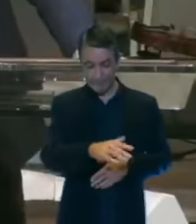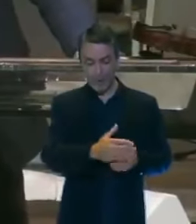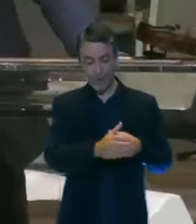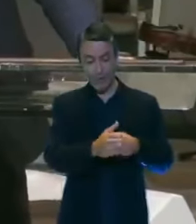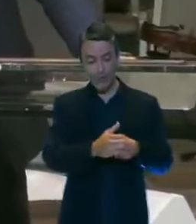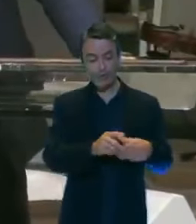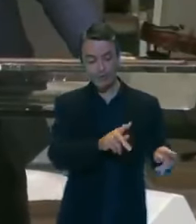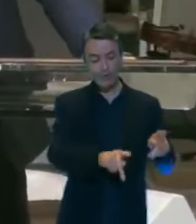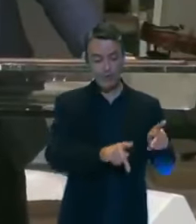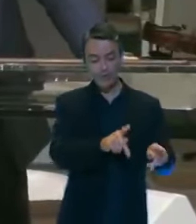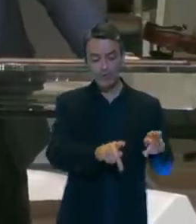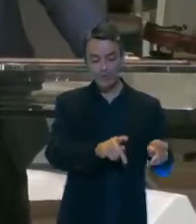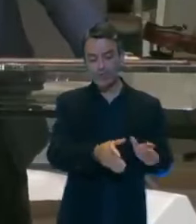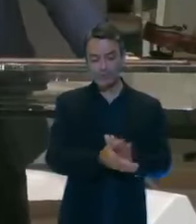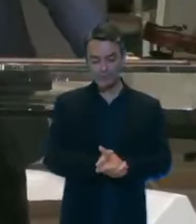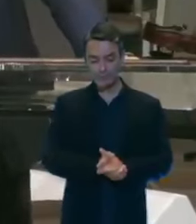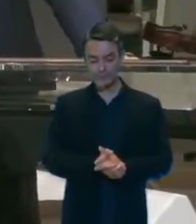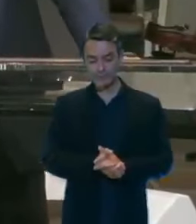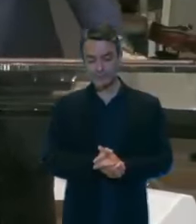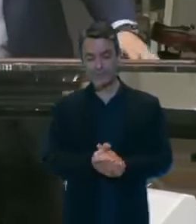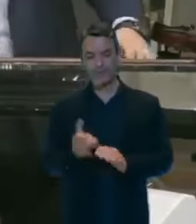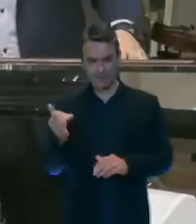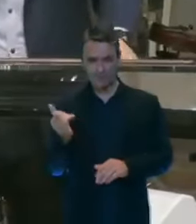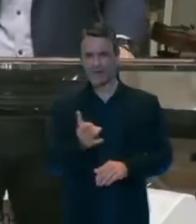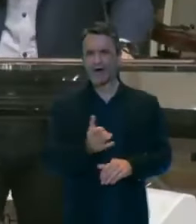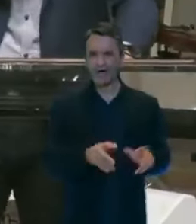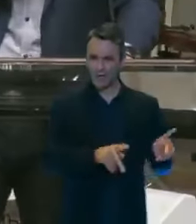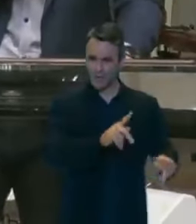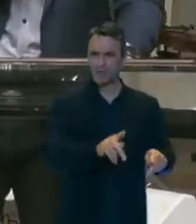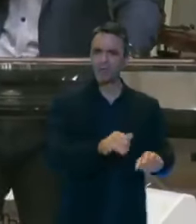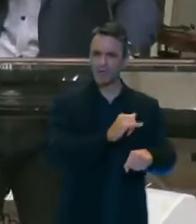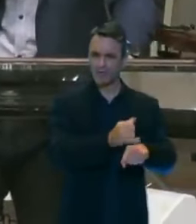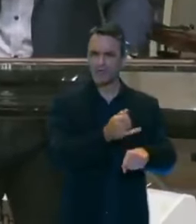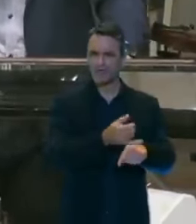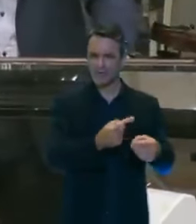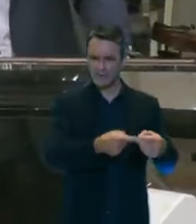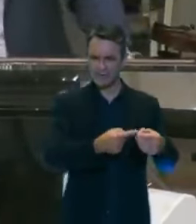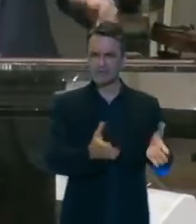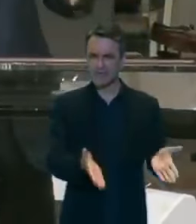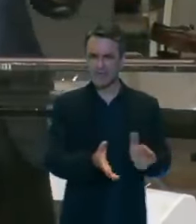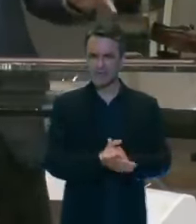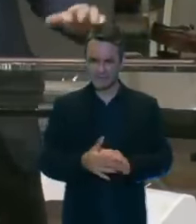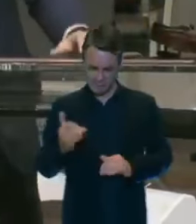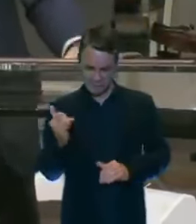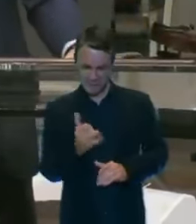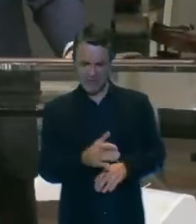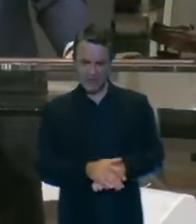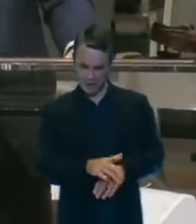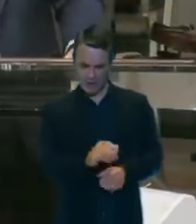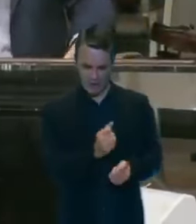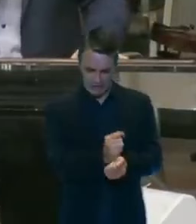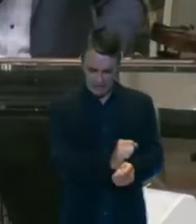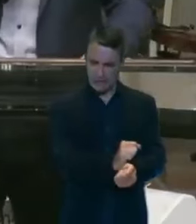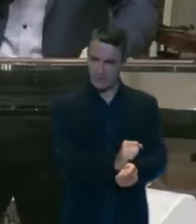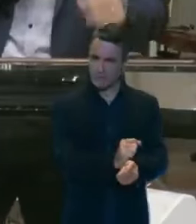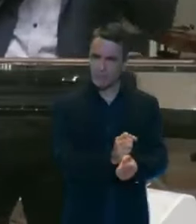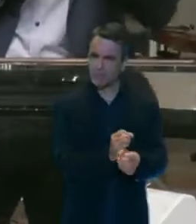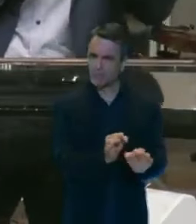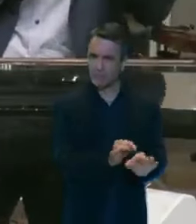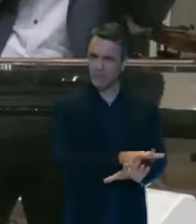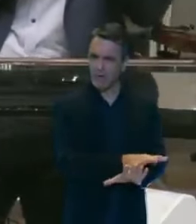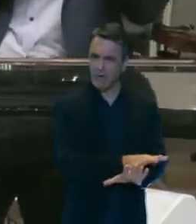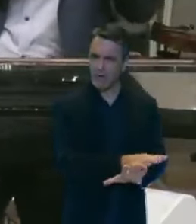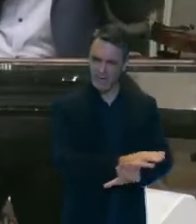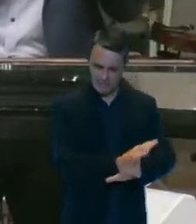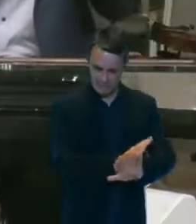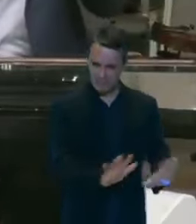vocês. Falem ao coração de Jerusalém e anunciem que o tempo da sua escravidão já acabou, e que